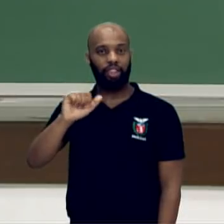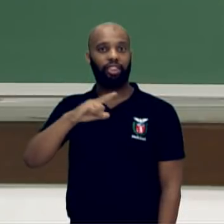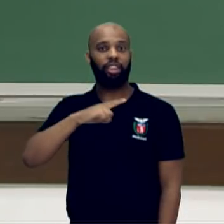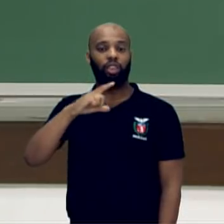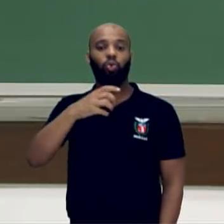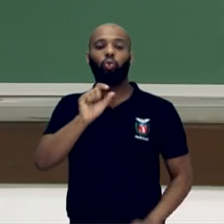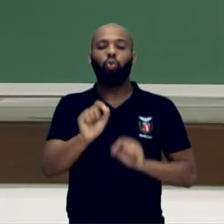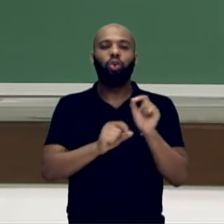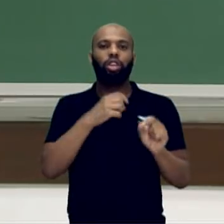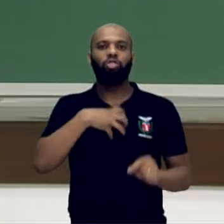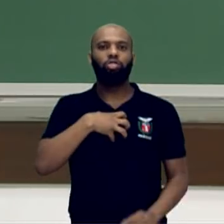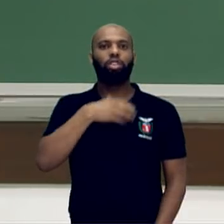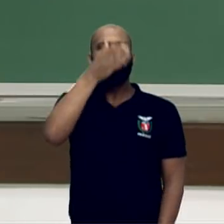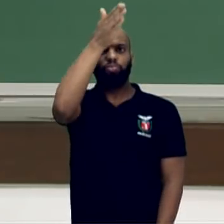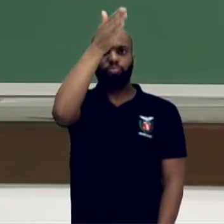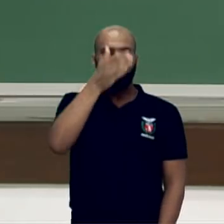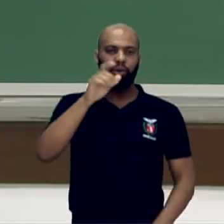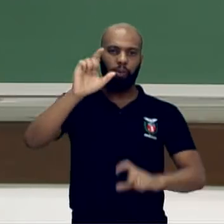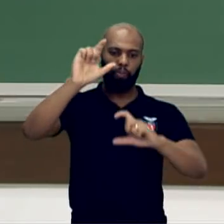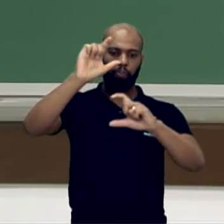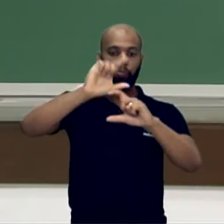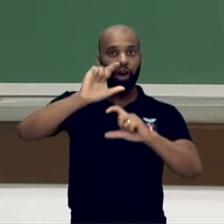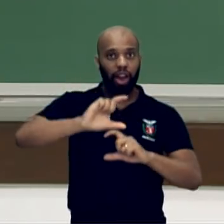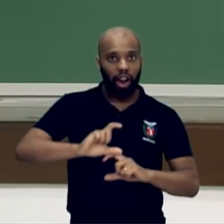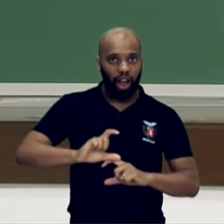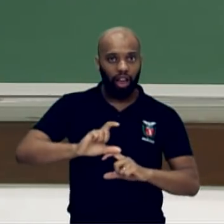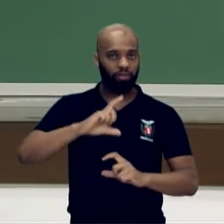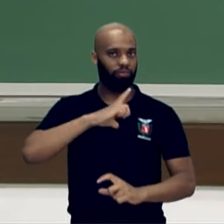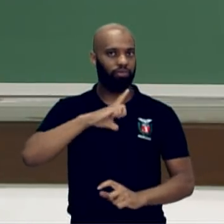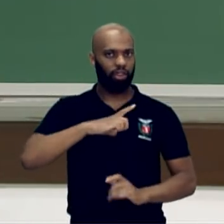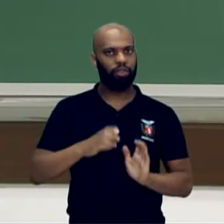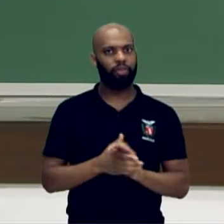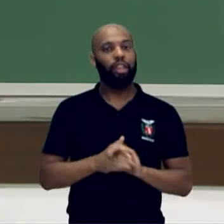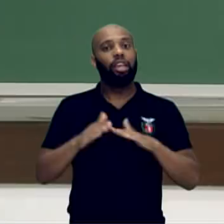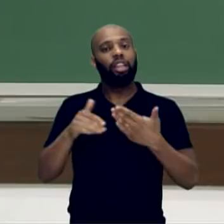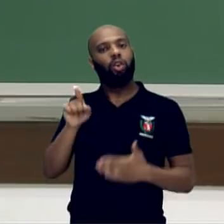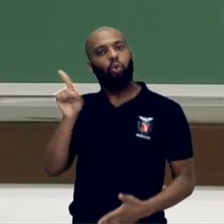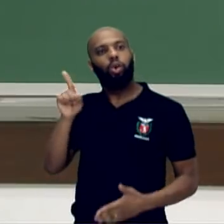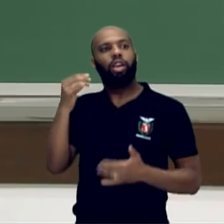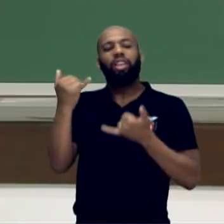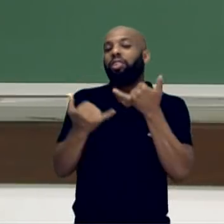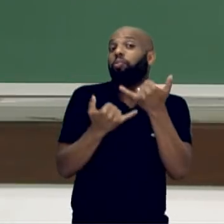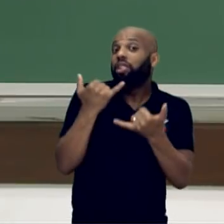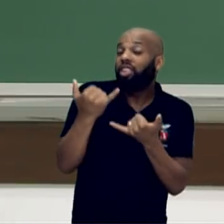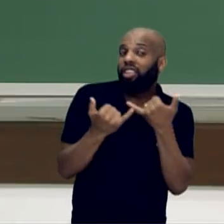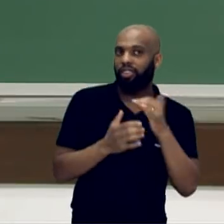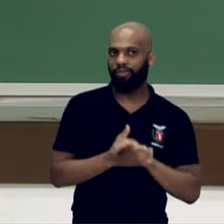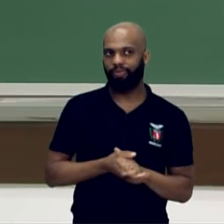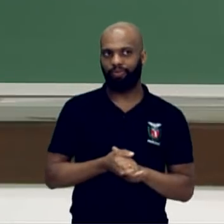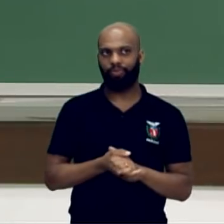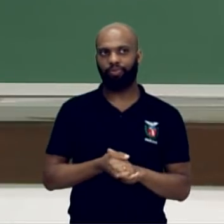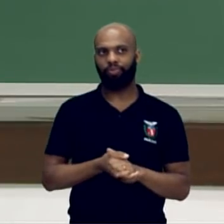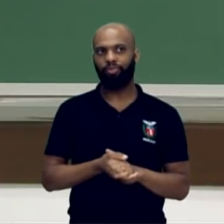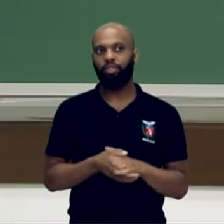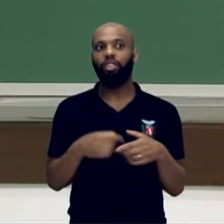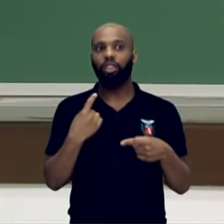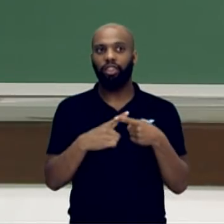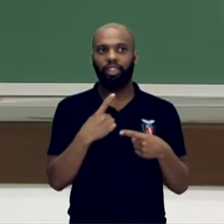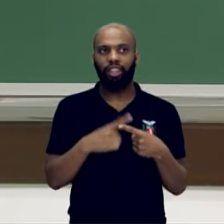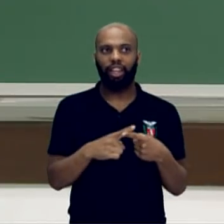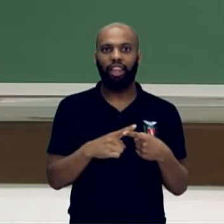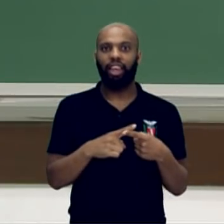horizontalmente, seguindo a lógica do parágrafo. Observe, então ele faz essa brincadeira, olha só.